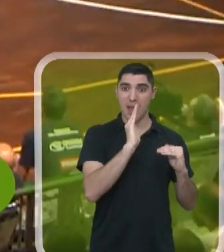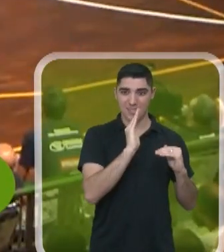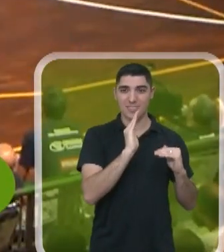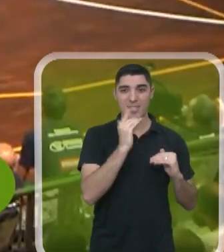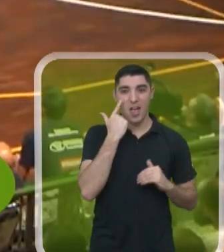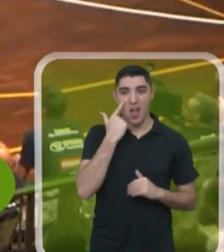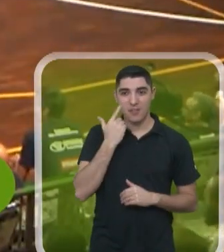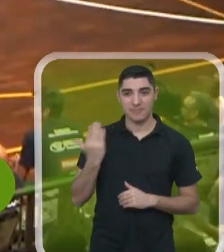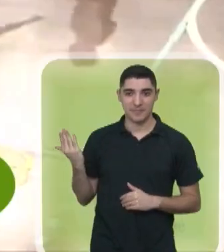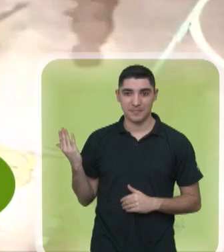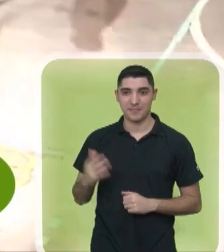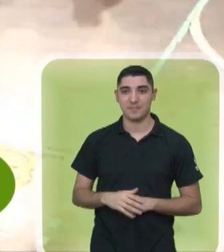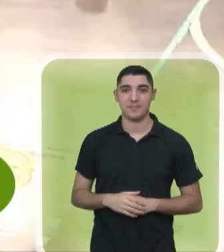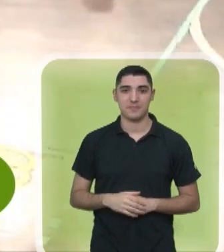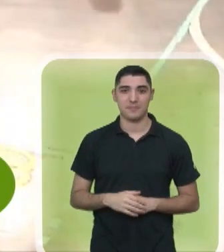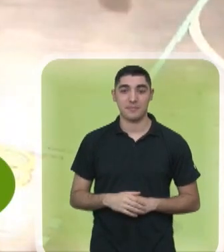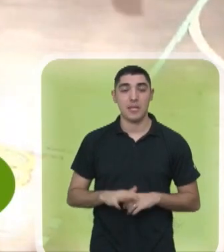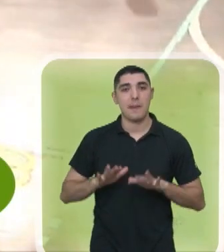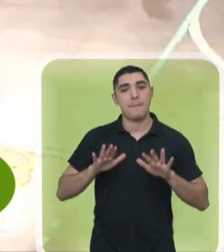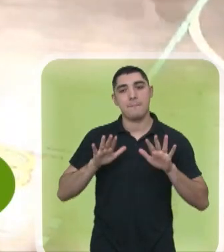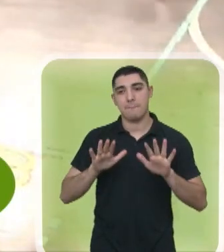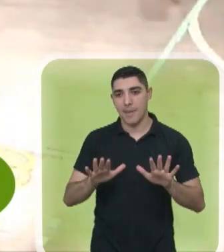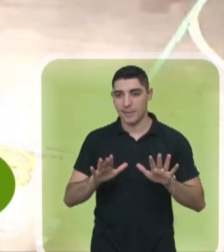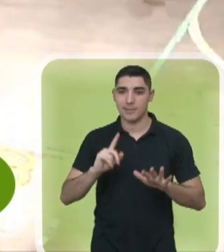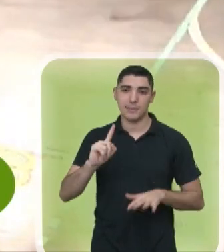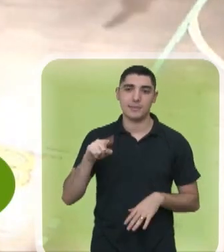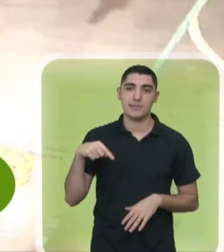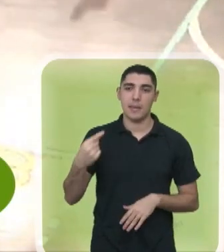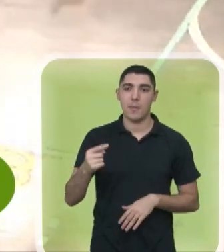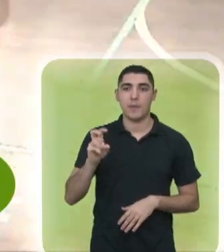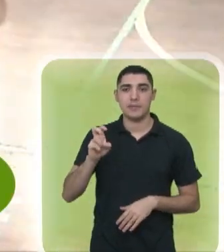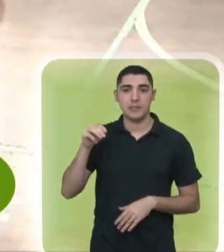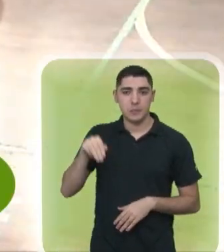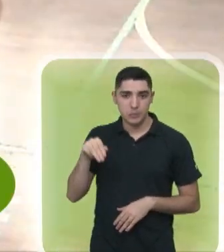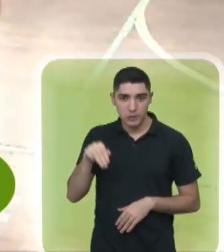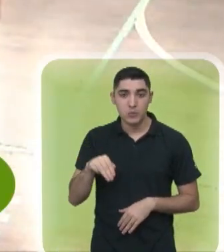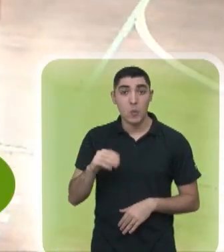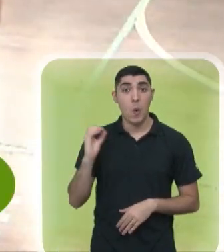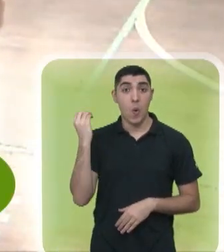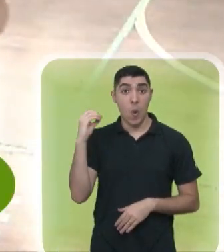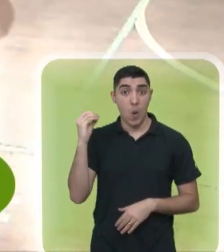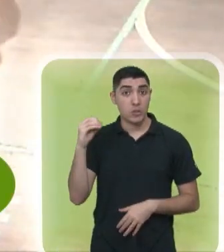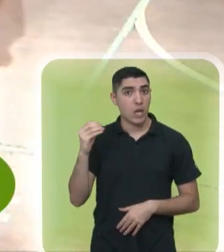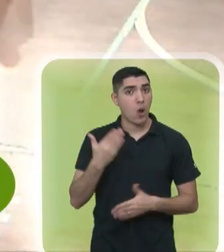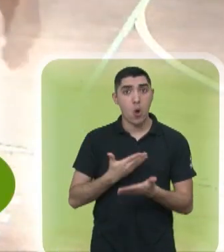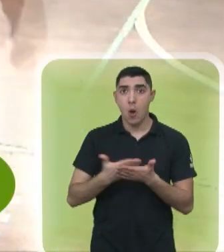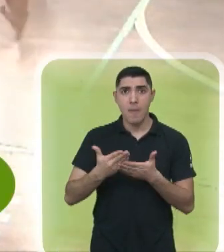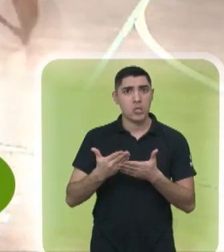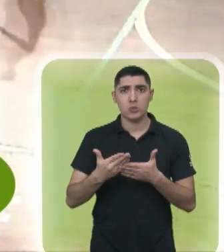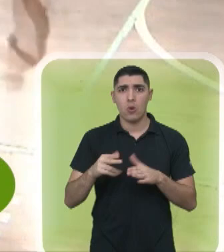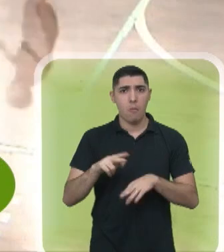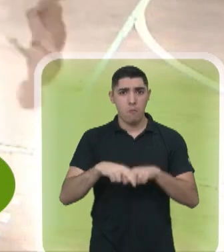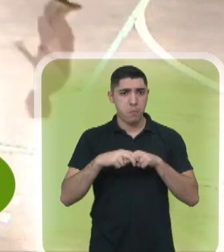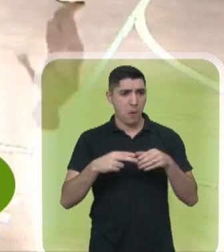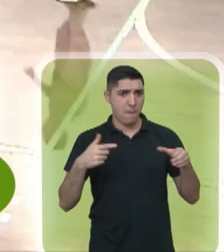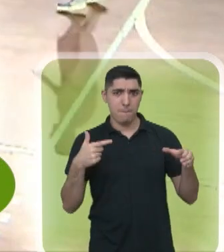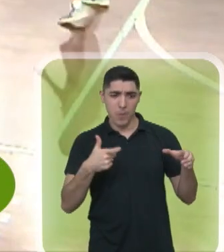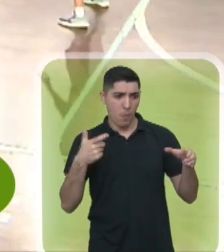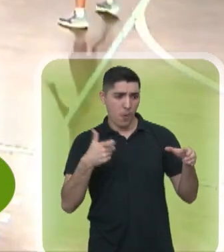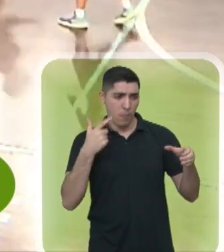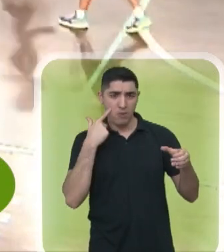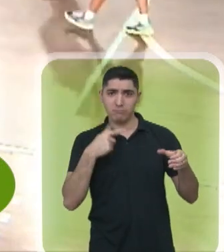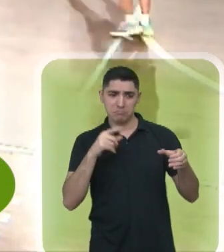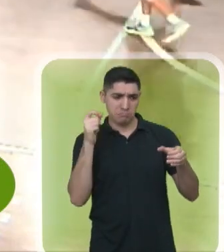de 3 de Figueiredo. Só que a partir dos últimos 5 minutos, o Osasco começou a reagir e foi tirando a